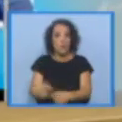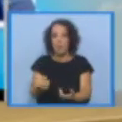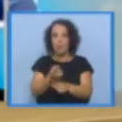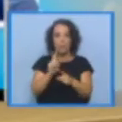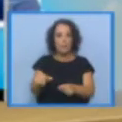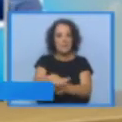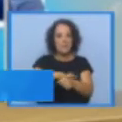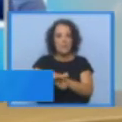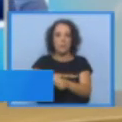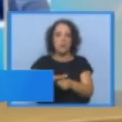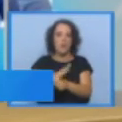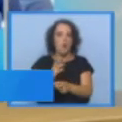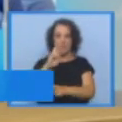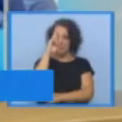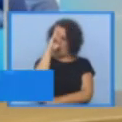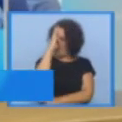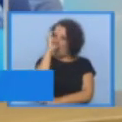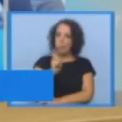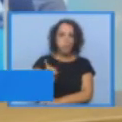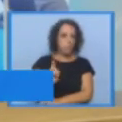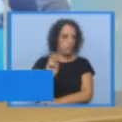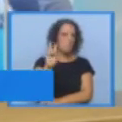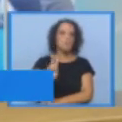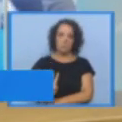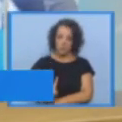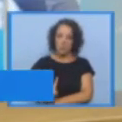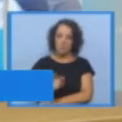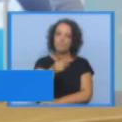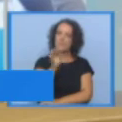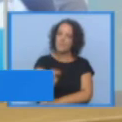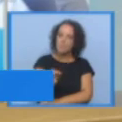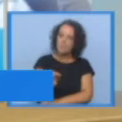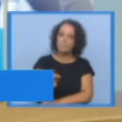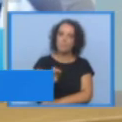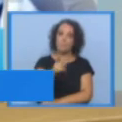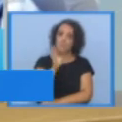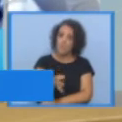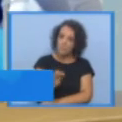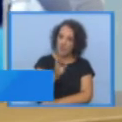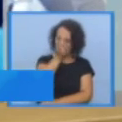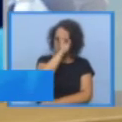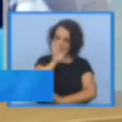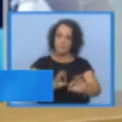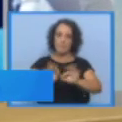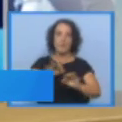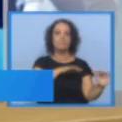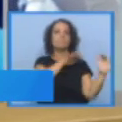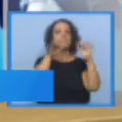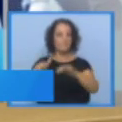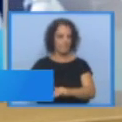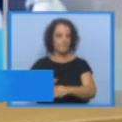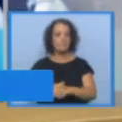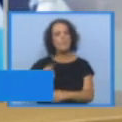é absolutamente insustentável na Venezuela e, portanto, também vale a pena prevenir esse acolhimento. Nós ficamos felizes quando sabemos